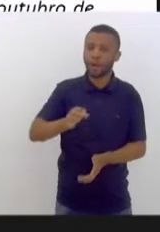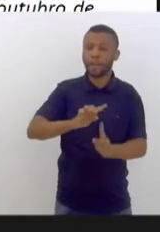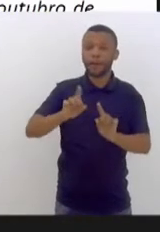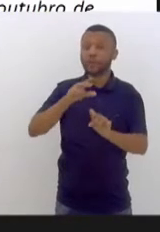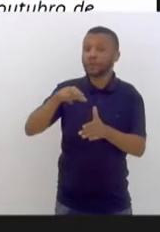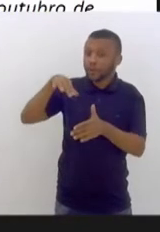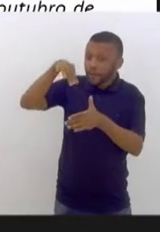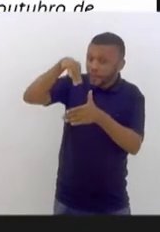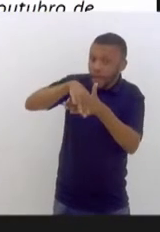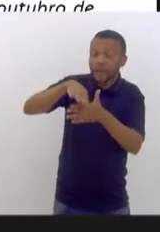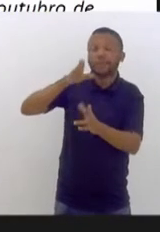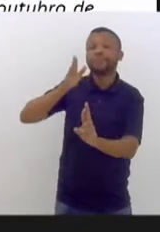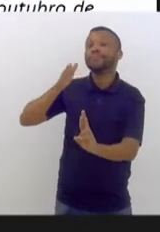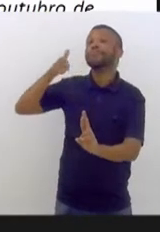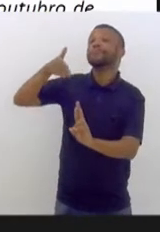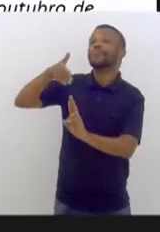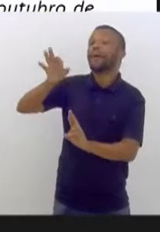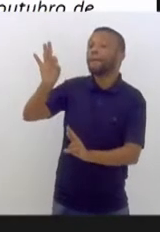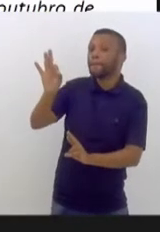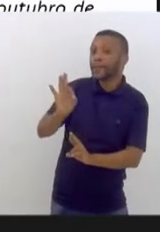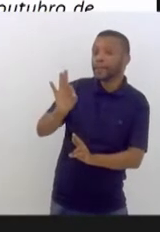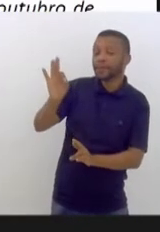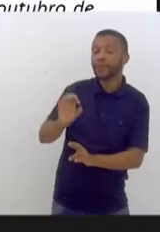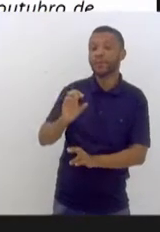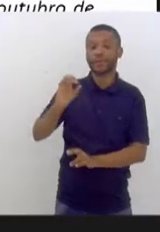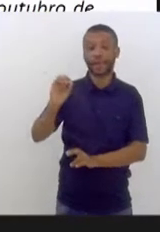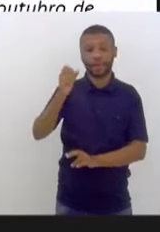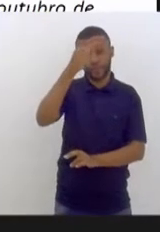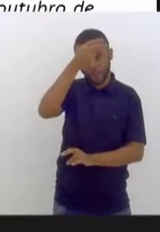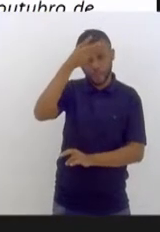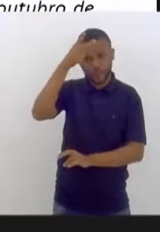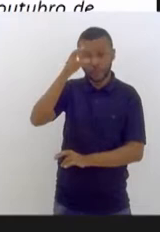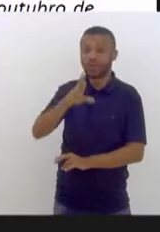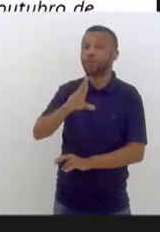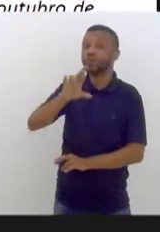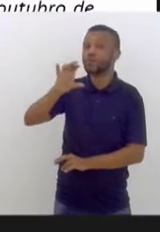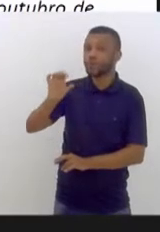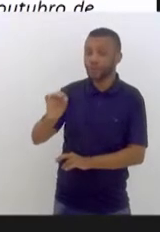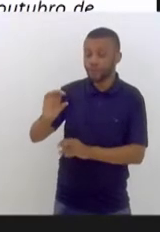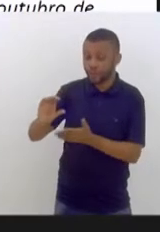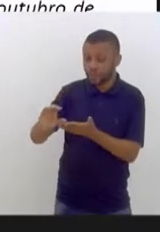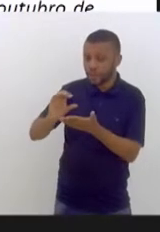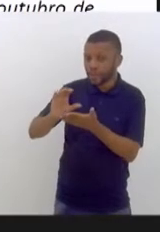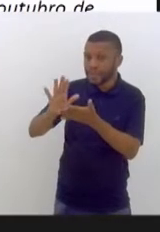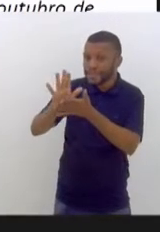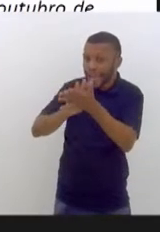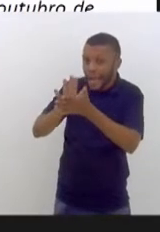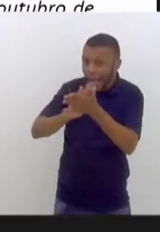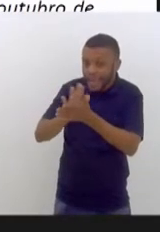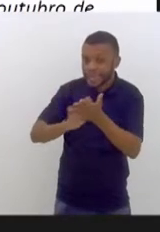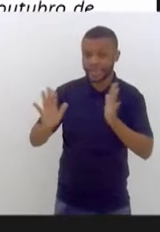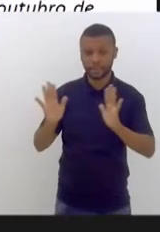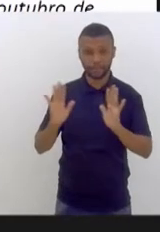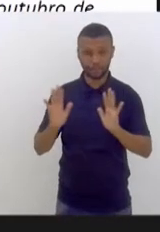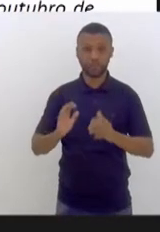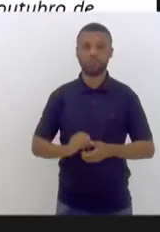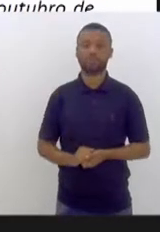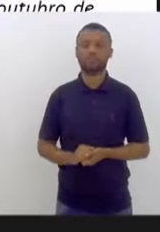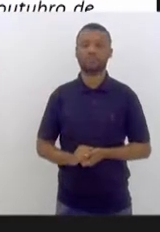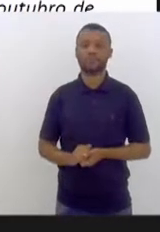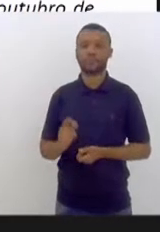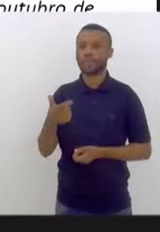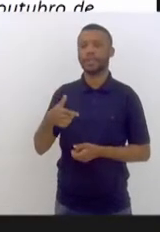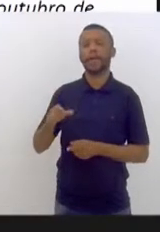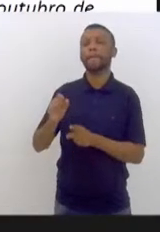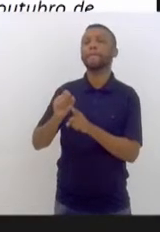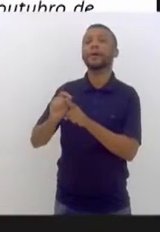atribuem nota percentual zero para o município, ou seja, o município do Rio de Janeiro não recebe absolutamente nada dessa